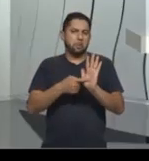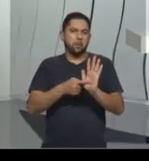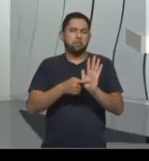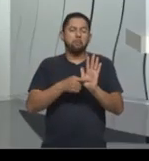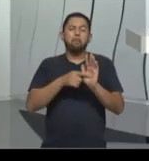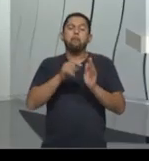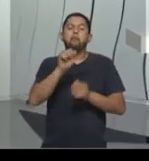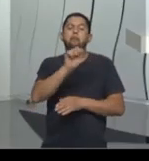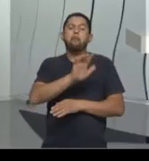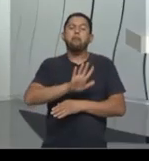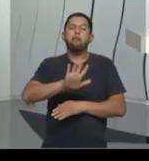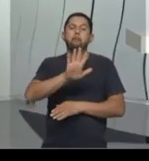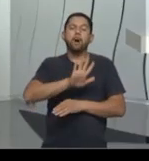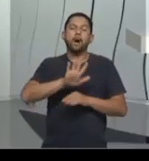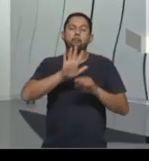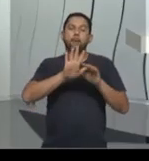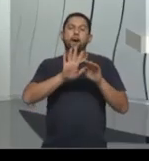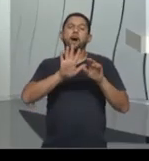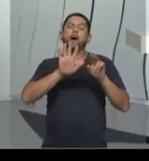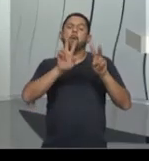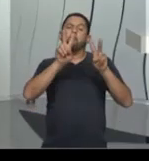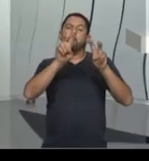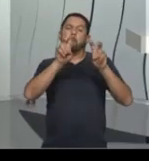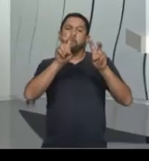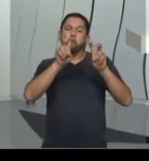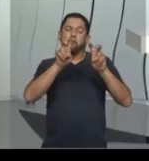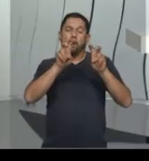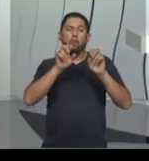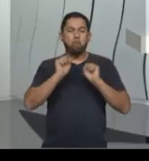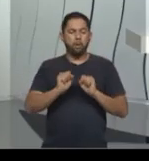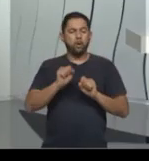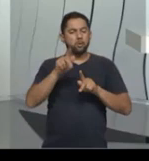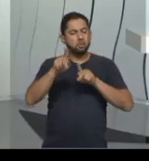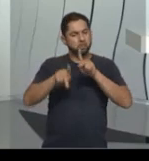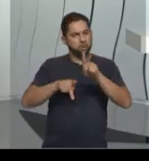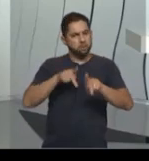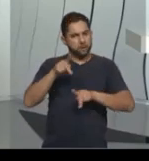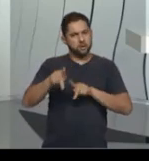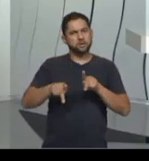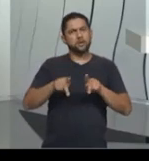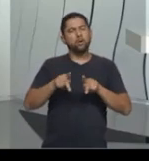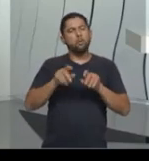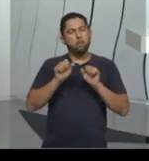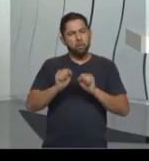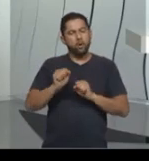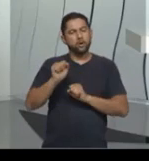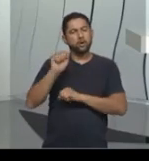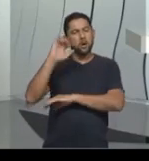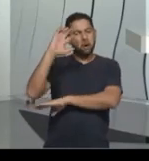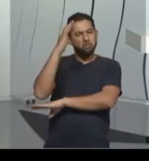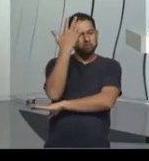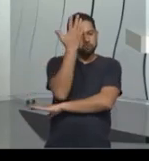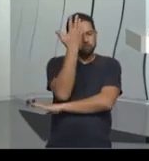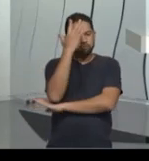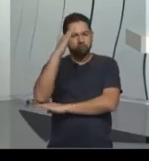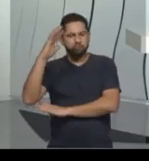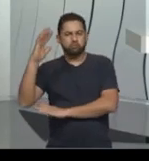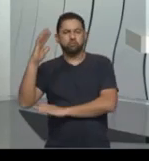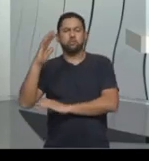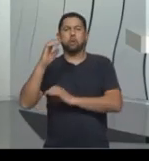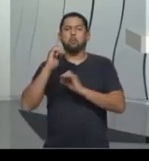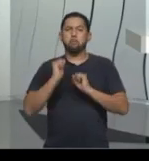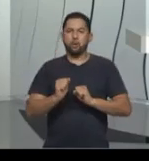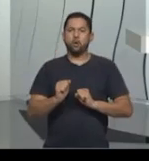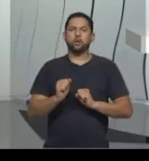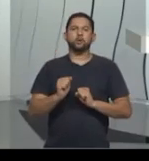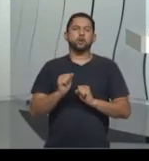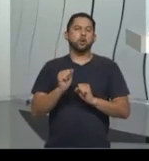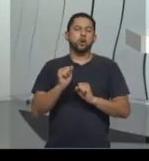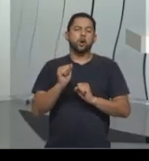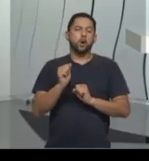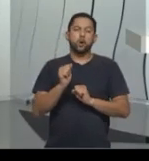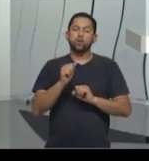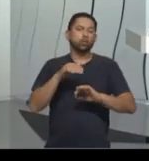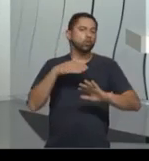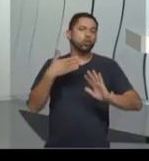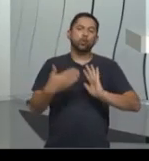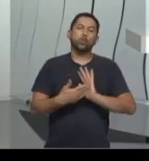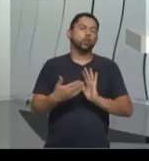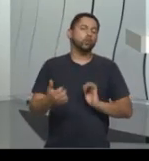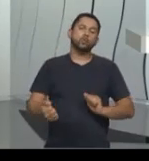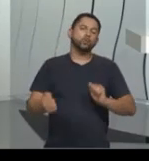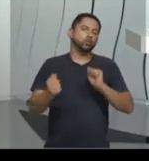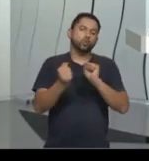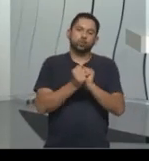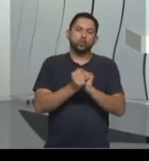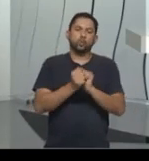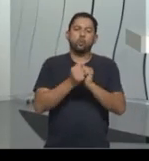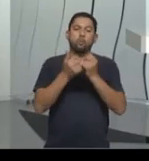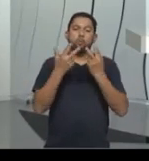temáticos. Ou pode ser de população, pode ser de vegetação, pode ser de hidrografia, ou pode ser de todos juntos no mesmo mapa. Então,